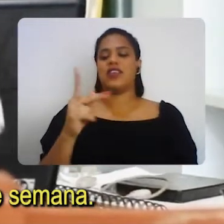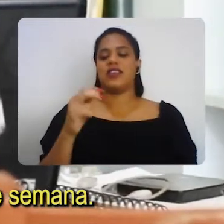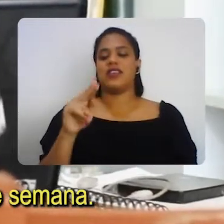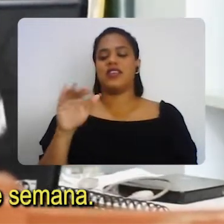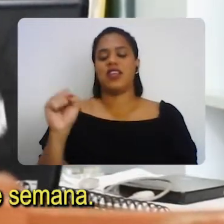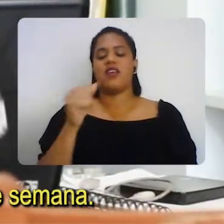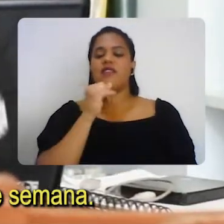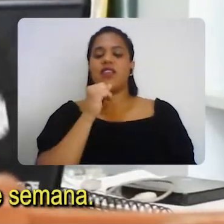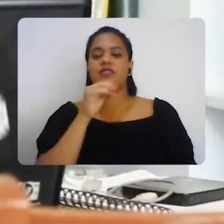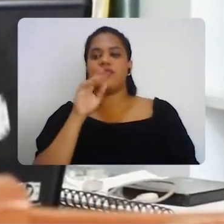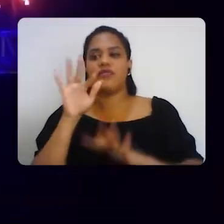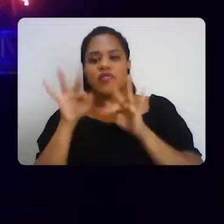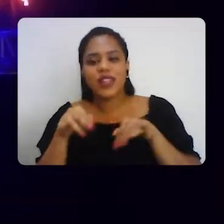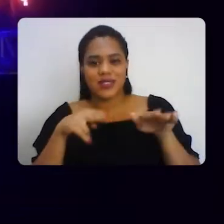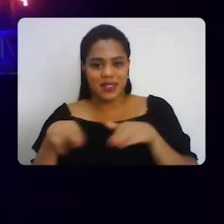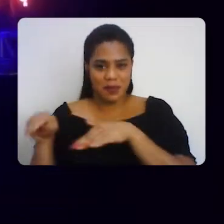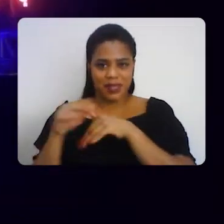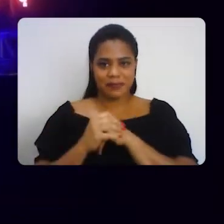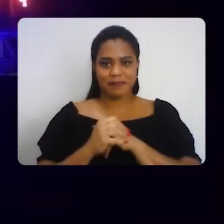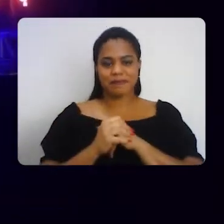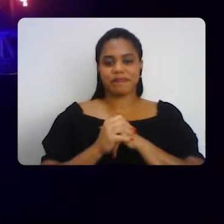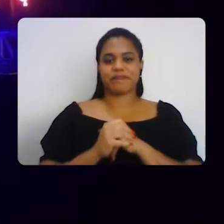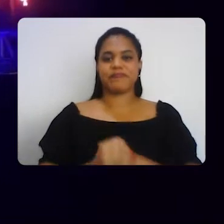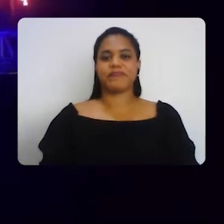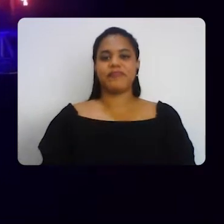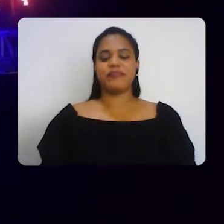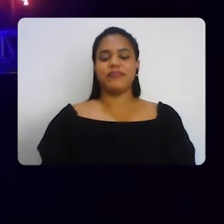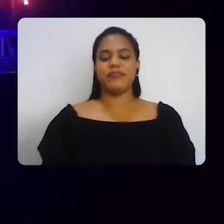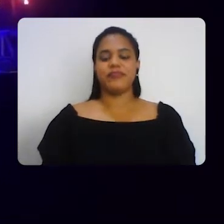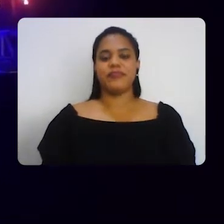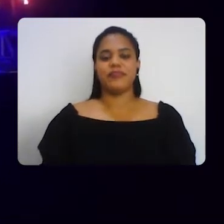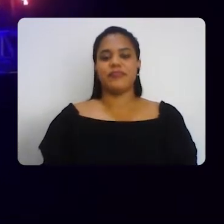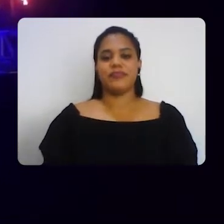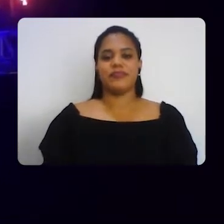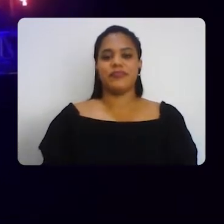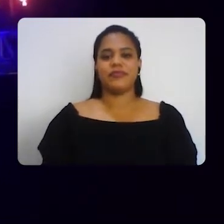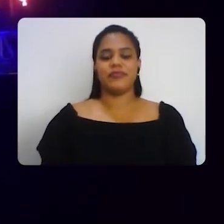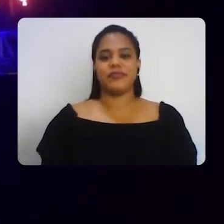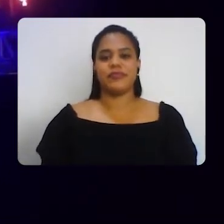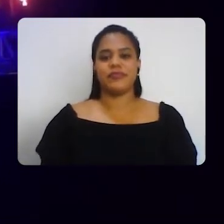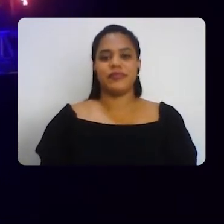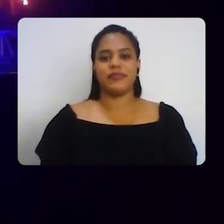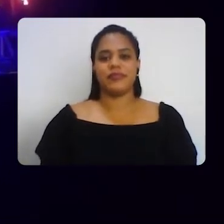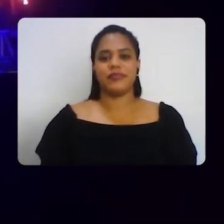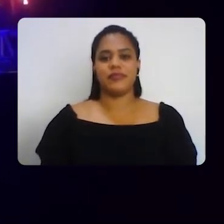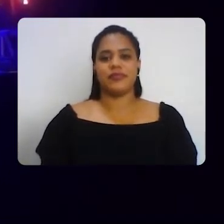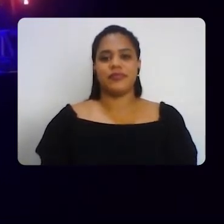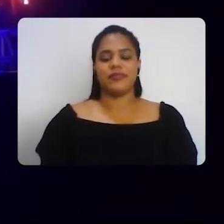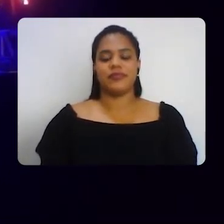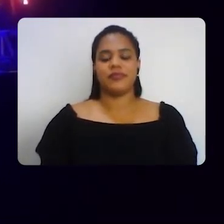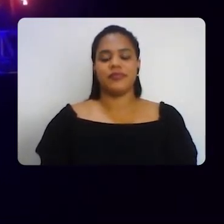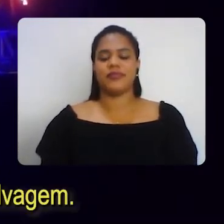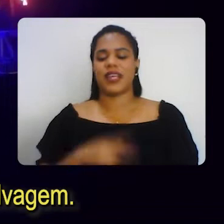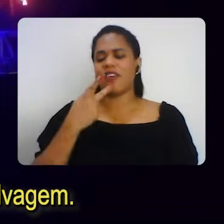numa temporada de um final de semana. Meus dedos cavaram a semente daquele segredo. Tomei